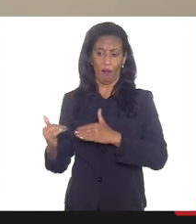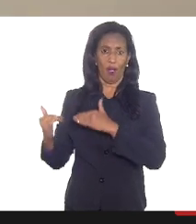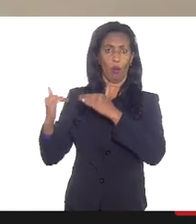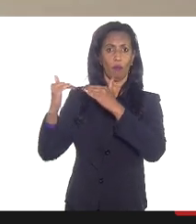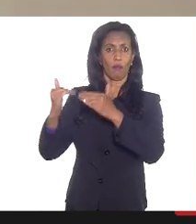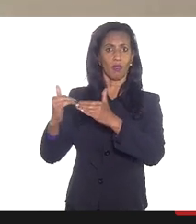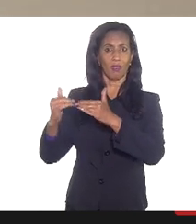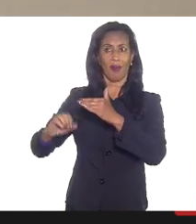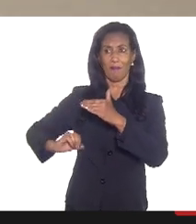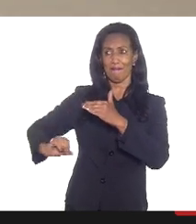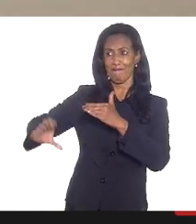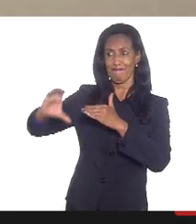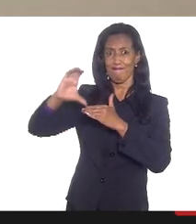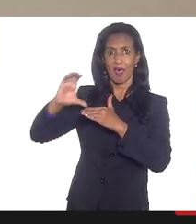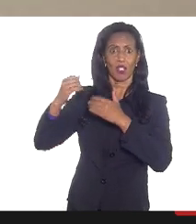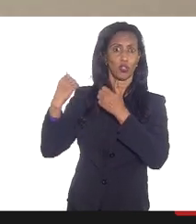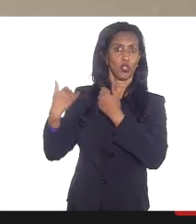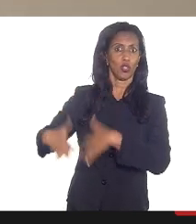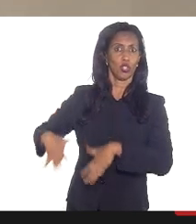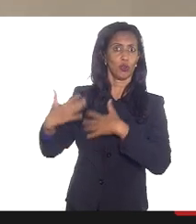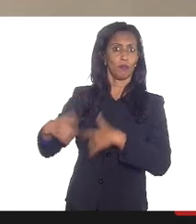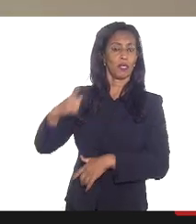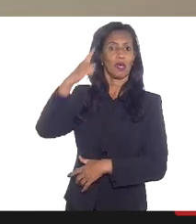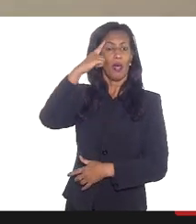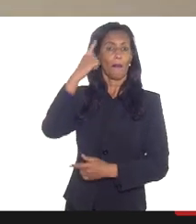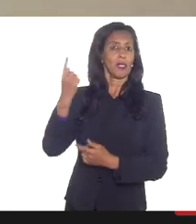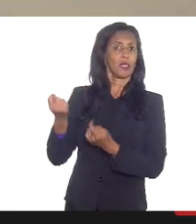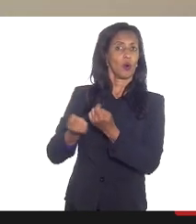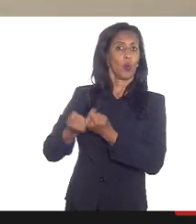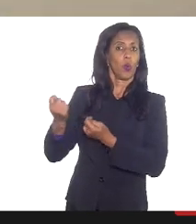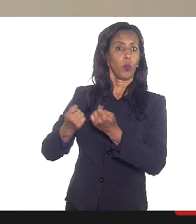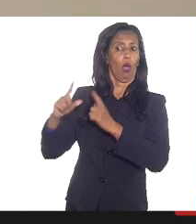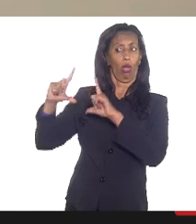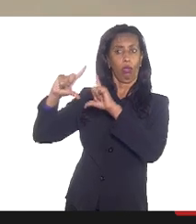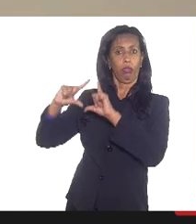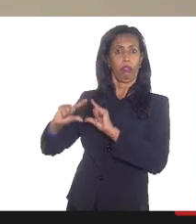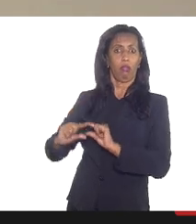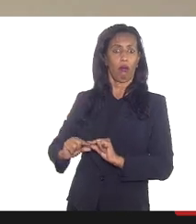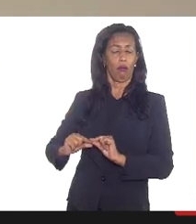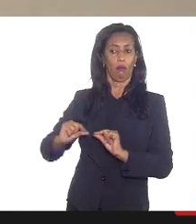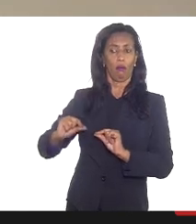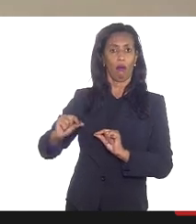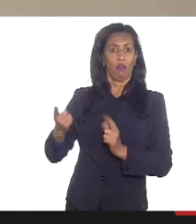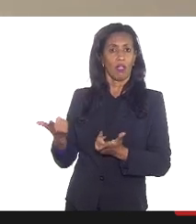Tribunal, que deveria estar pensando em racionalizar, em se